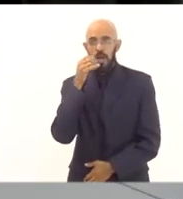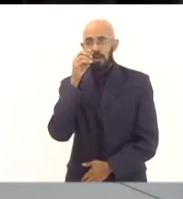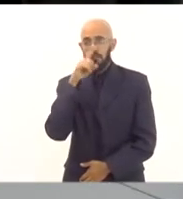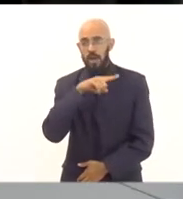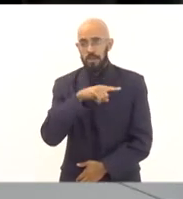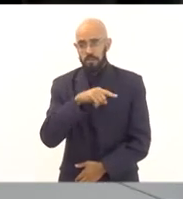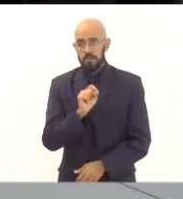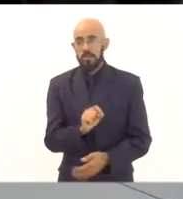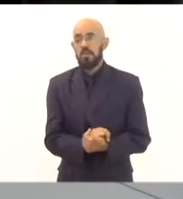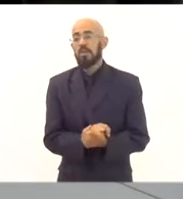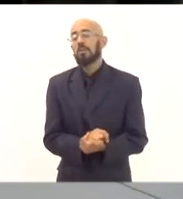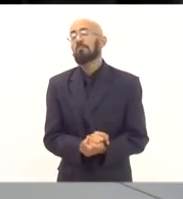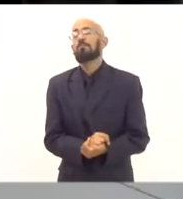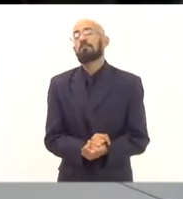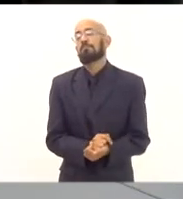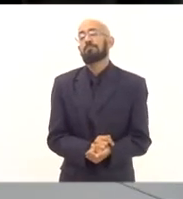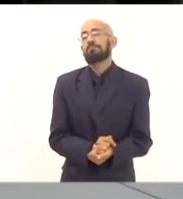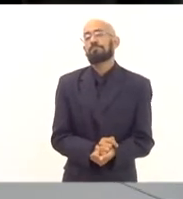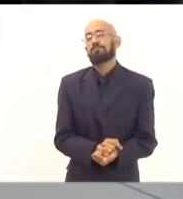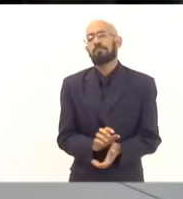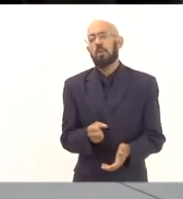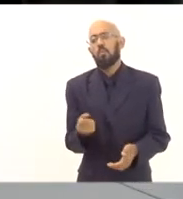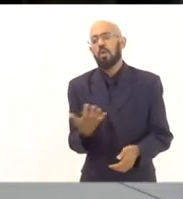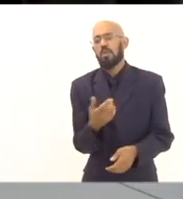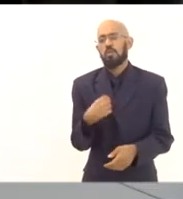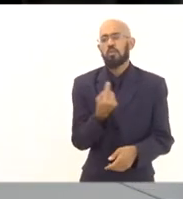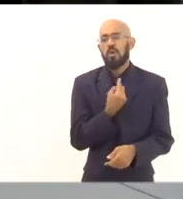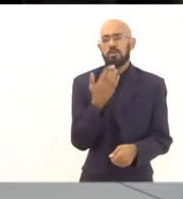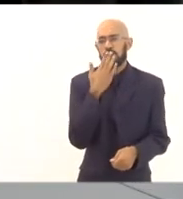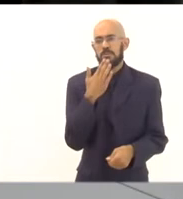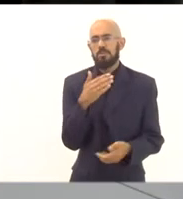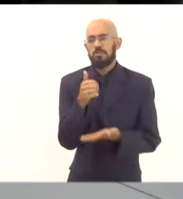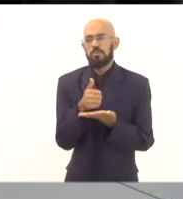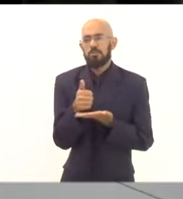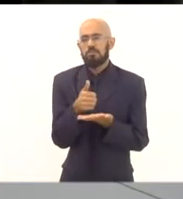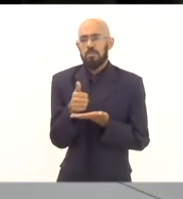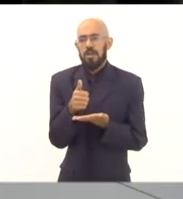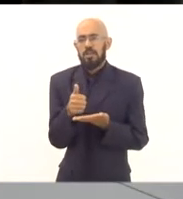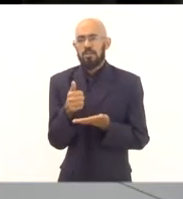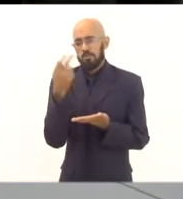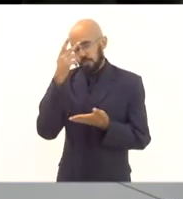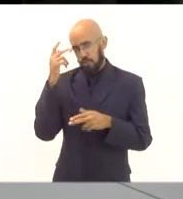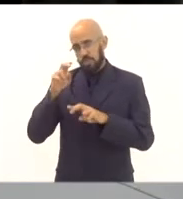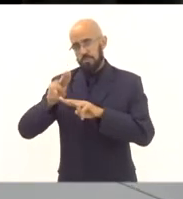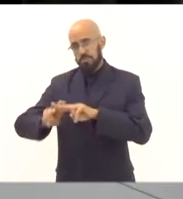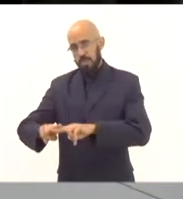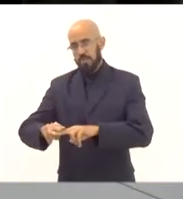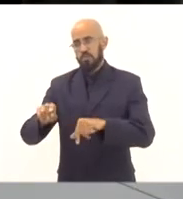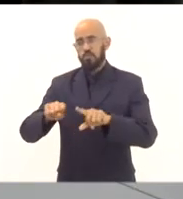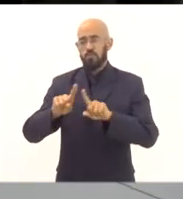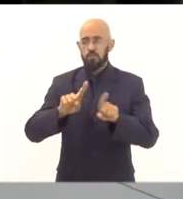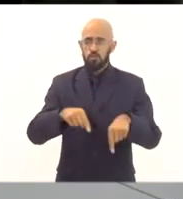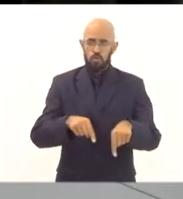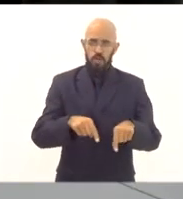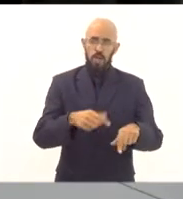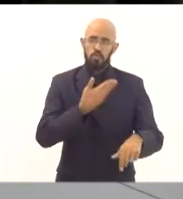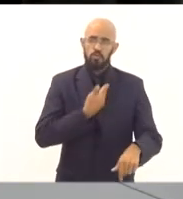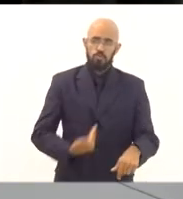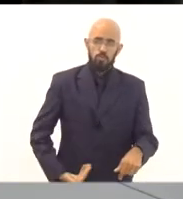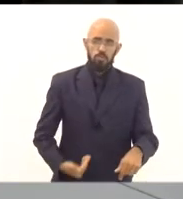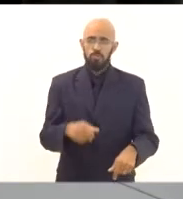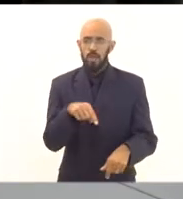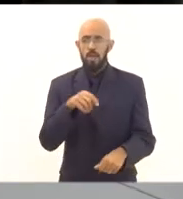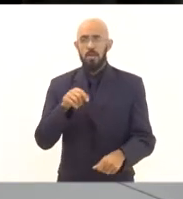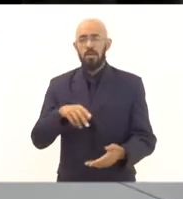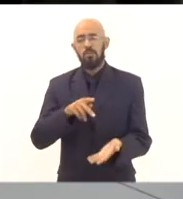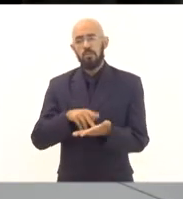quando nós colocamos aí pedimos base penitenciários base Funcionários Públicos exatamente para